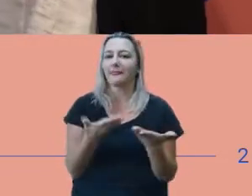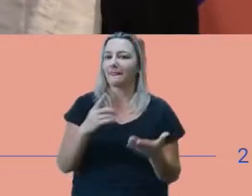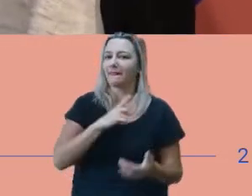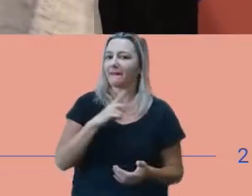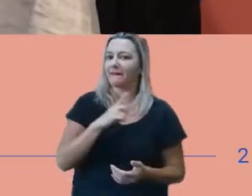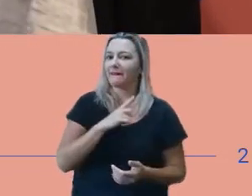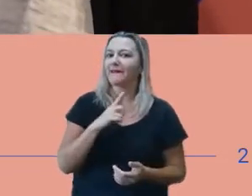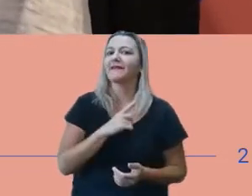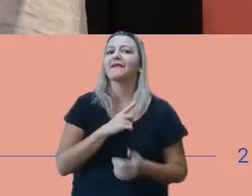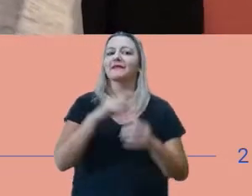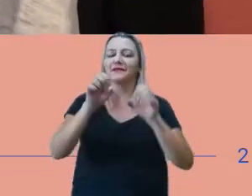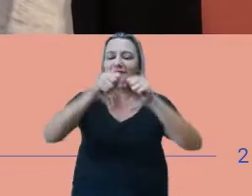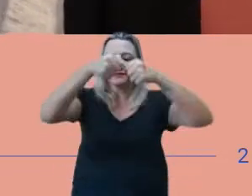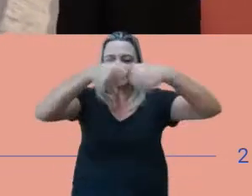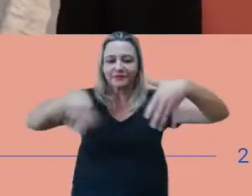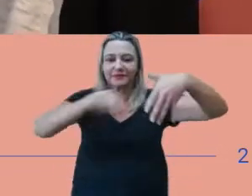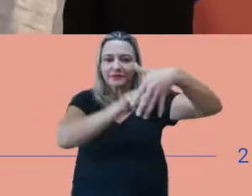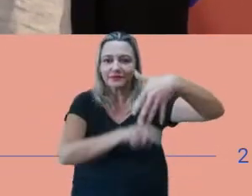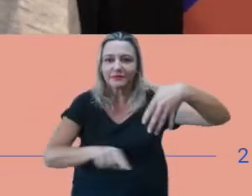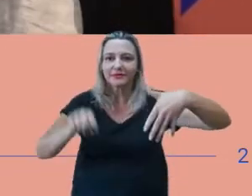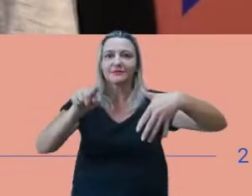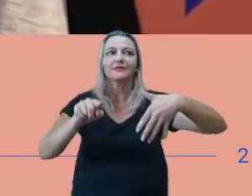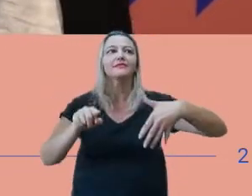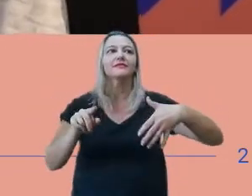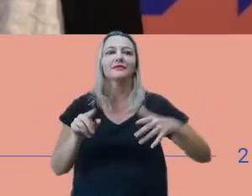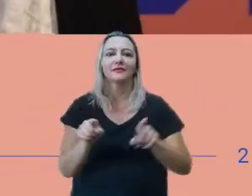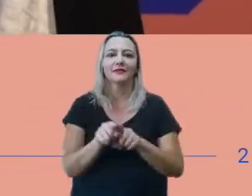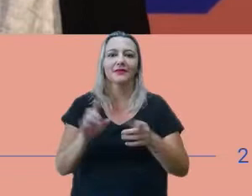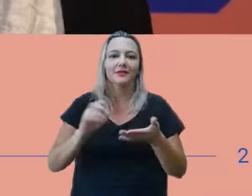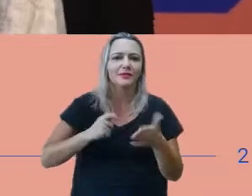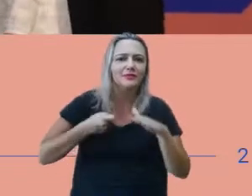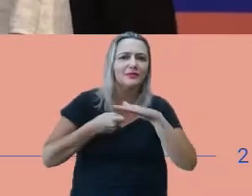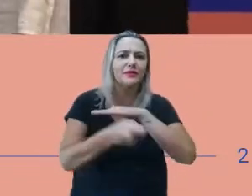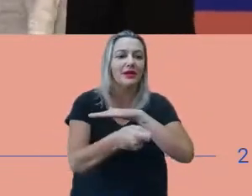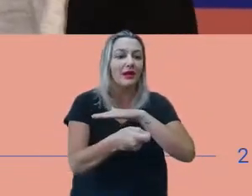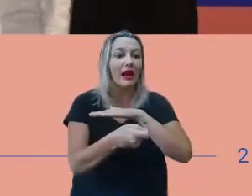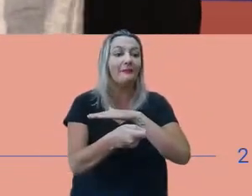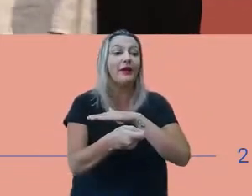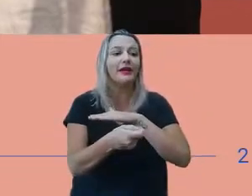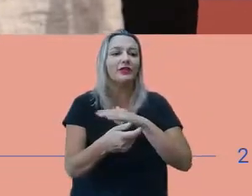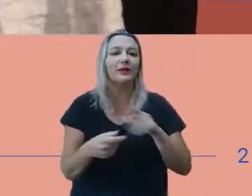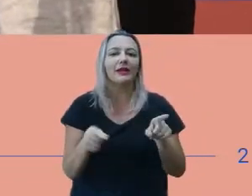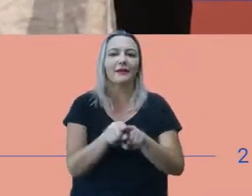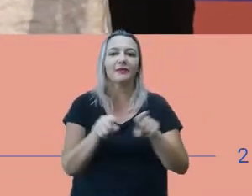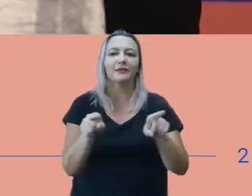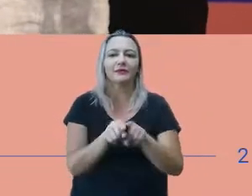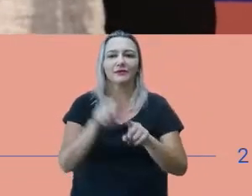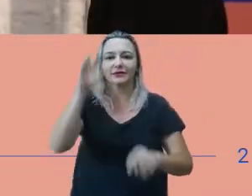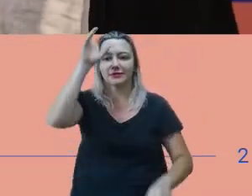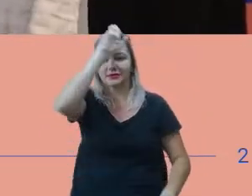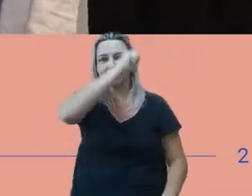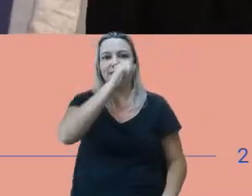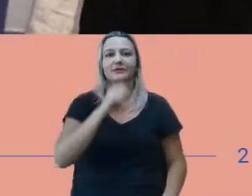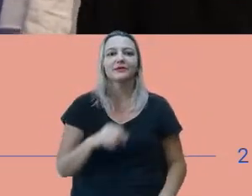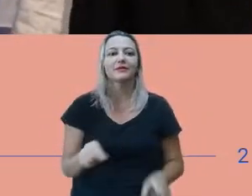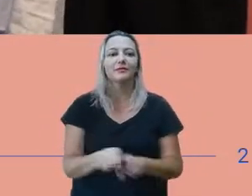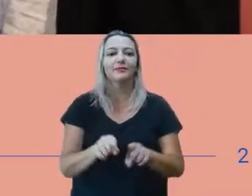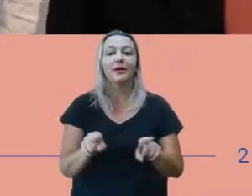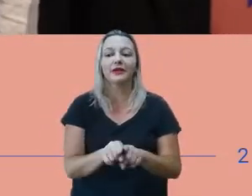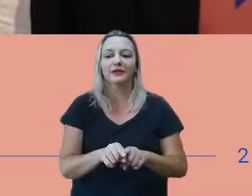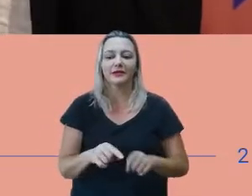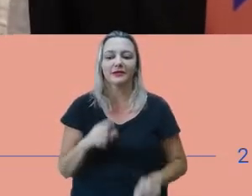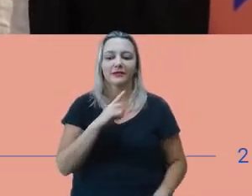abordagem sistêmica de investimento isso aqui Foi um aprendizado que eu triangular da copo 25 de Madrid tô